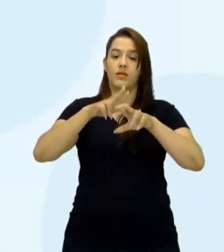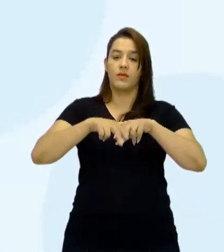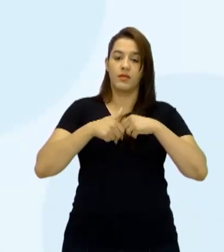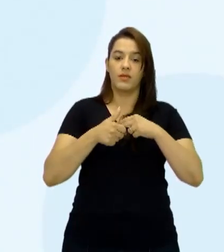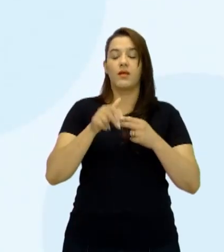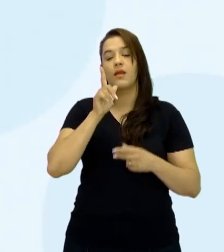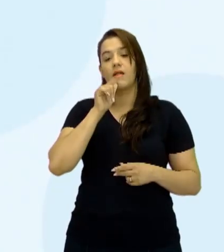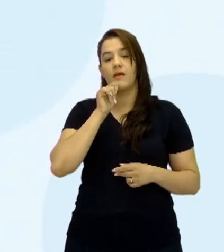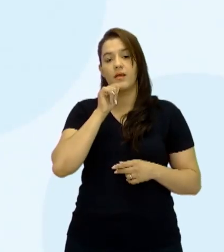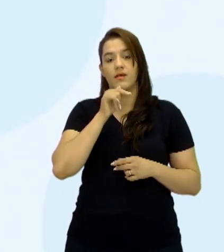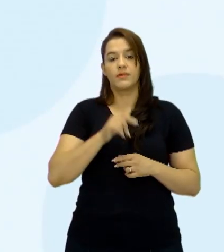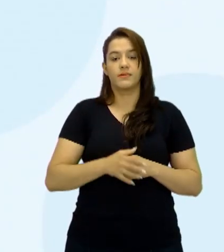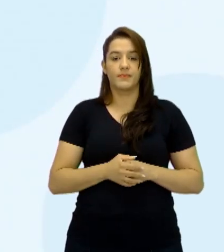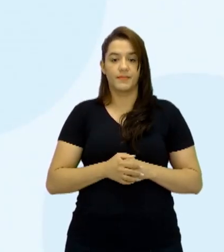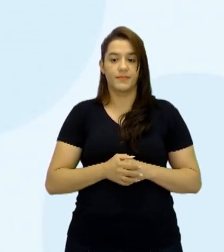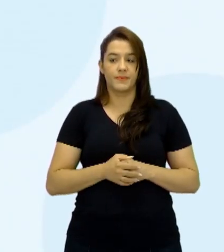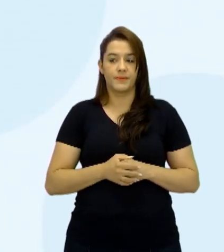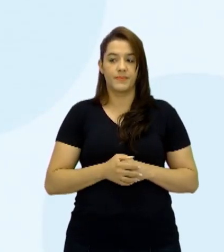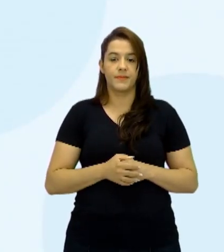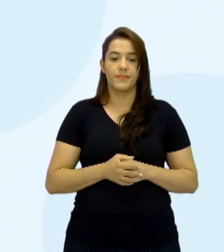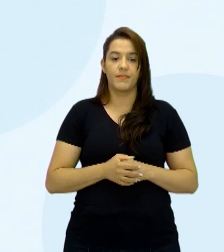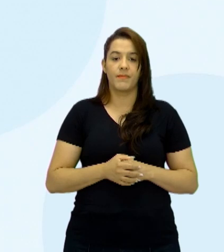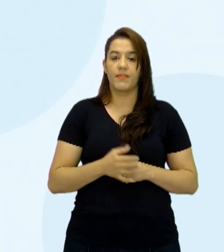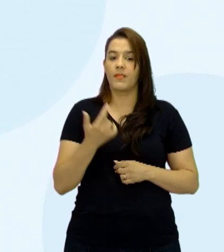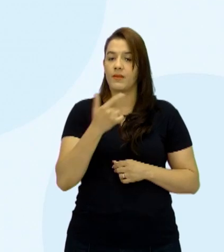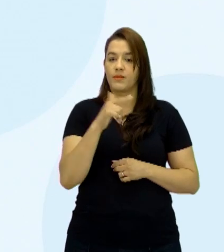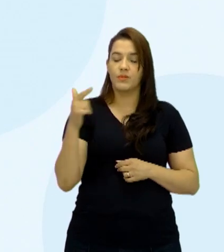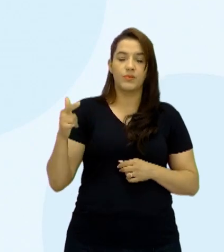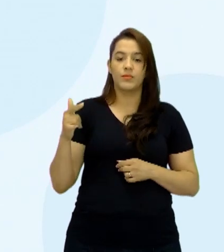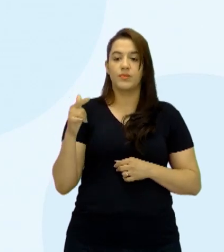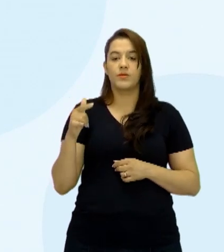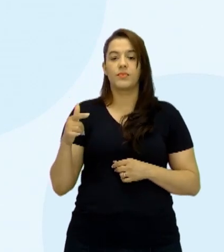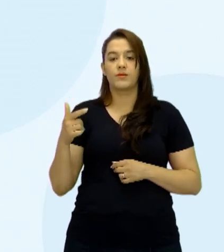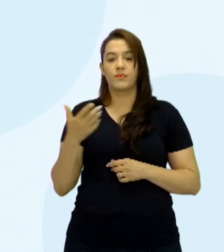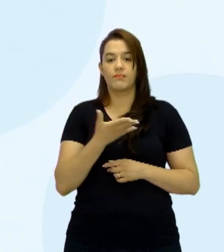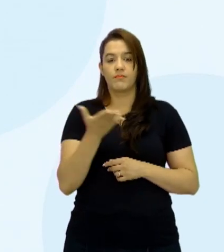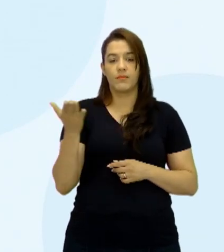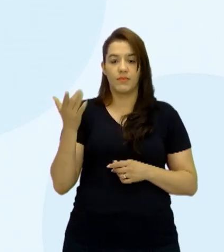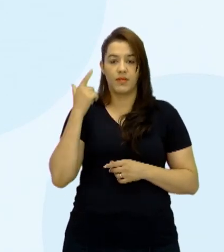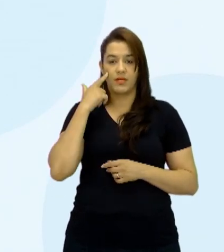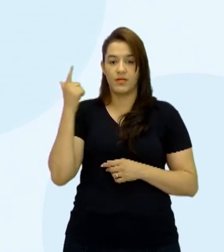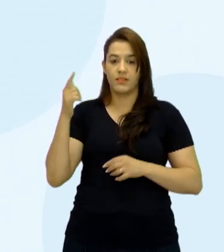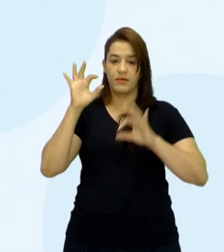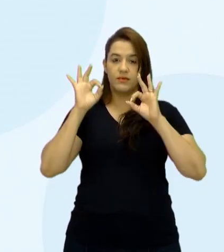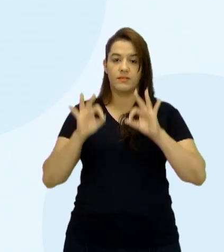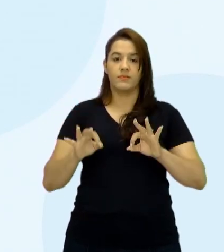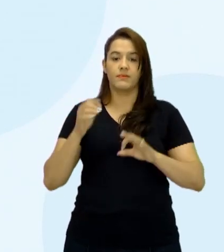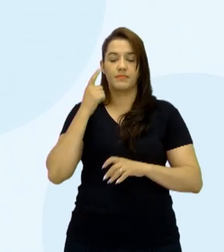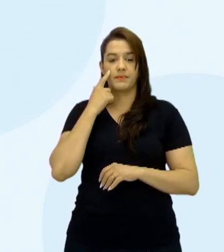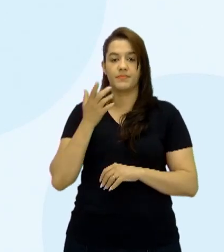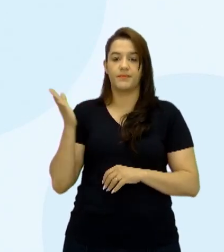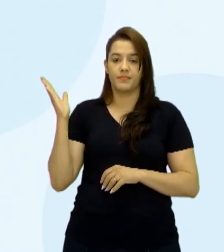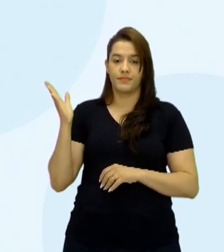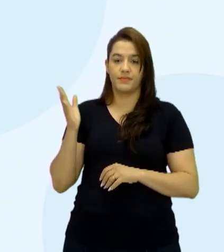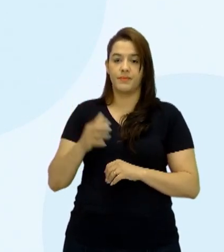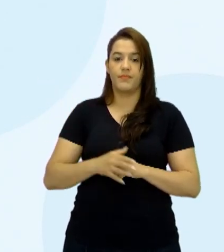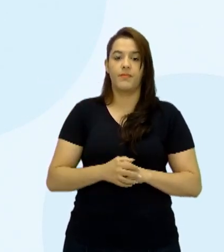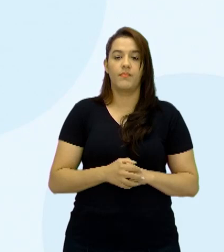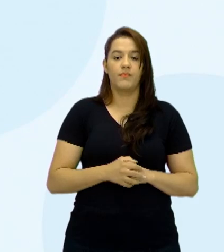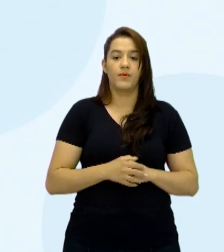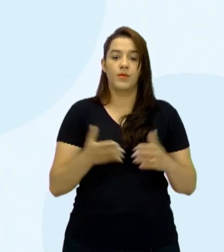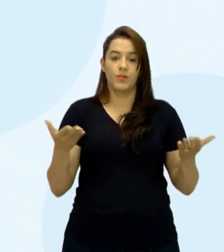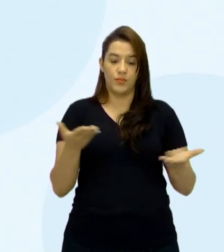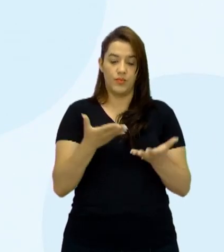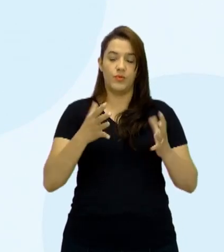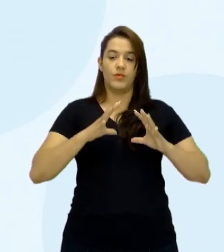da Terra, em formato geoide, não existe. É um formato teórico. Esse é o formato da Terra. Ó, olha aí. Essa é a